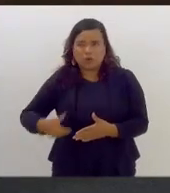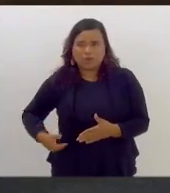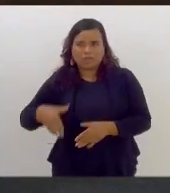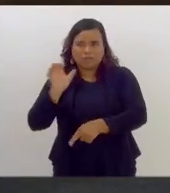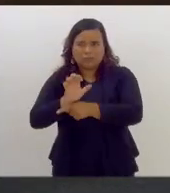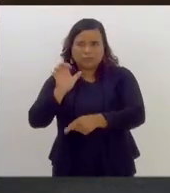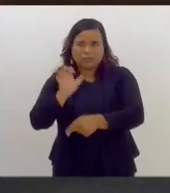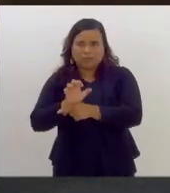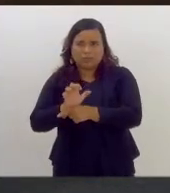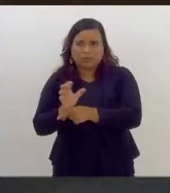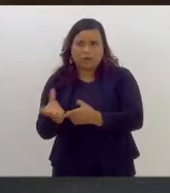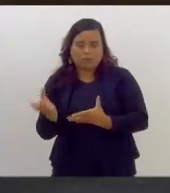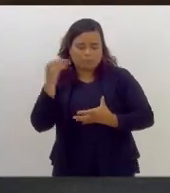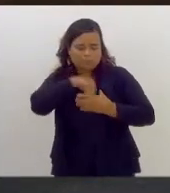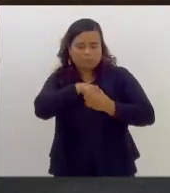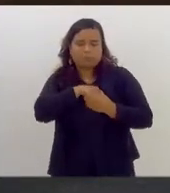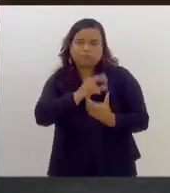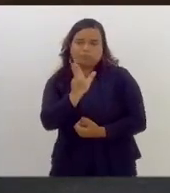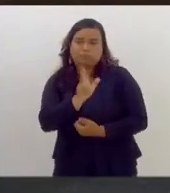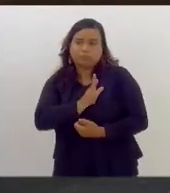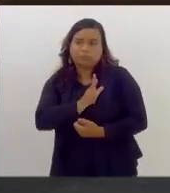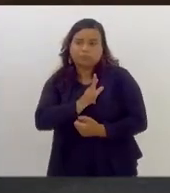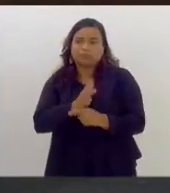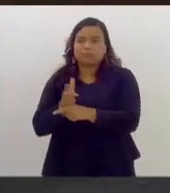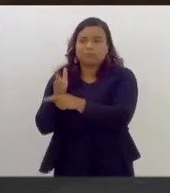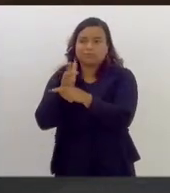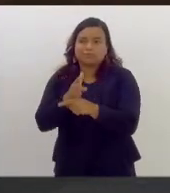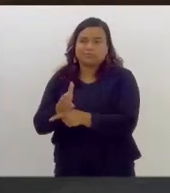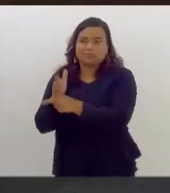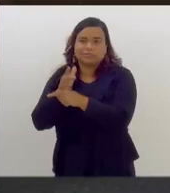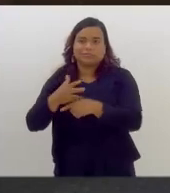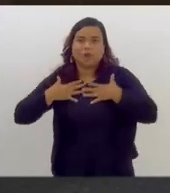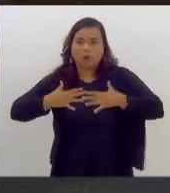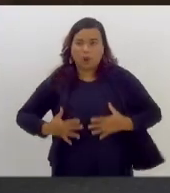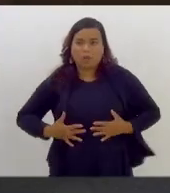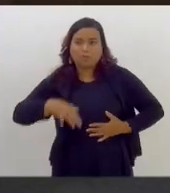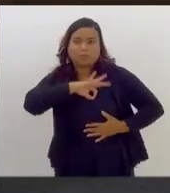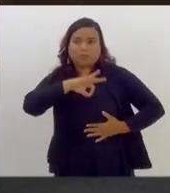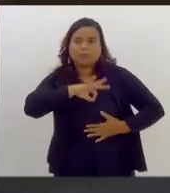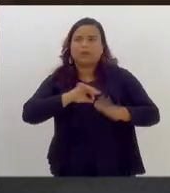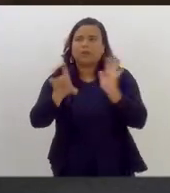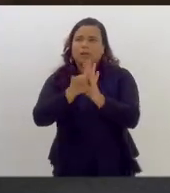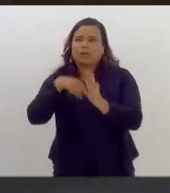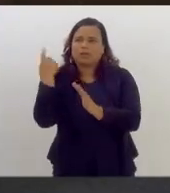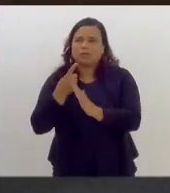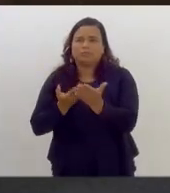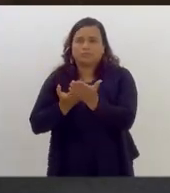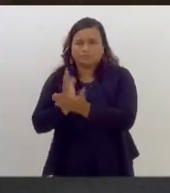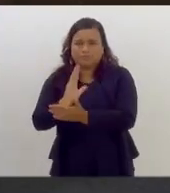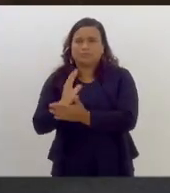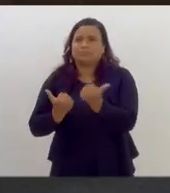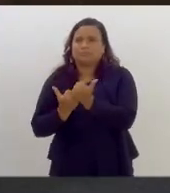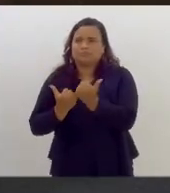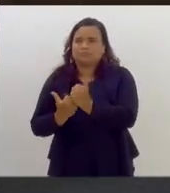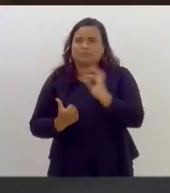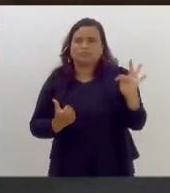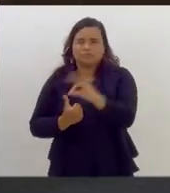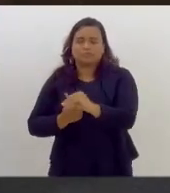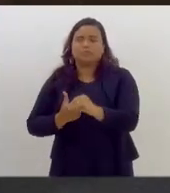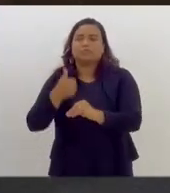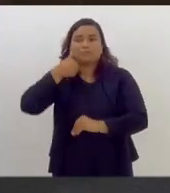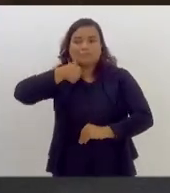nos uniformes, uma lei antiga que a gente aprovou com o apoio de todos vocês. Marta fez emendas, Luiz